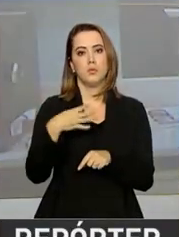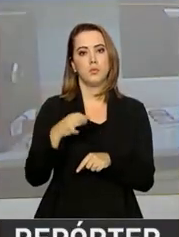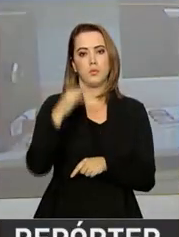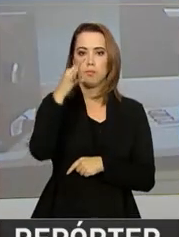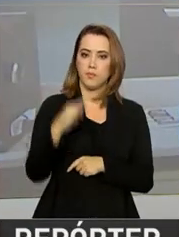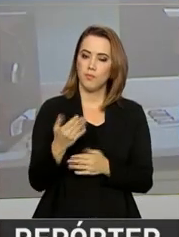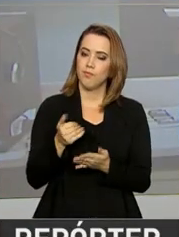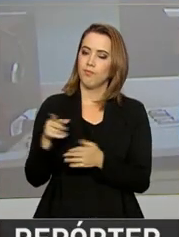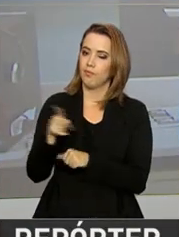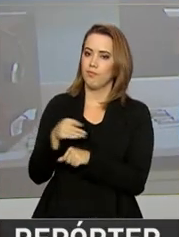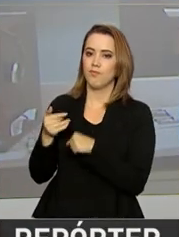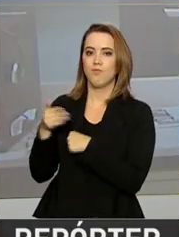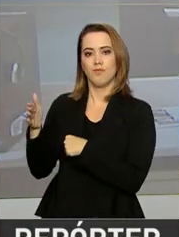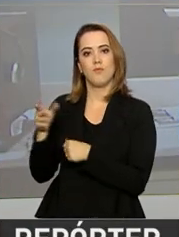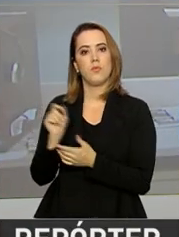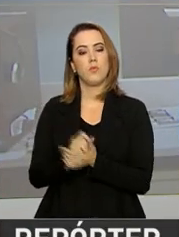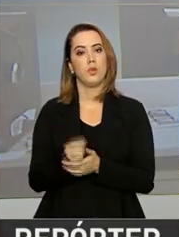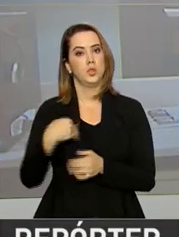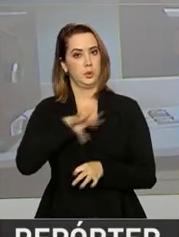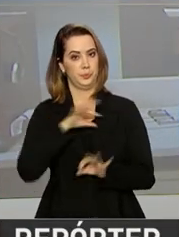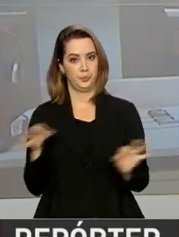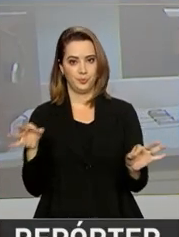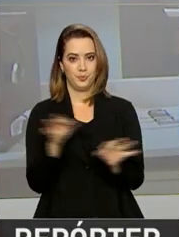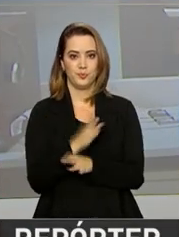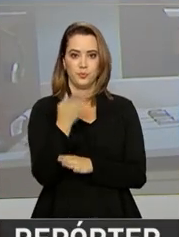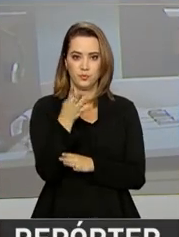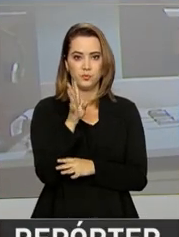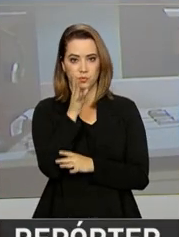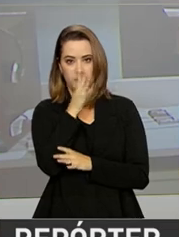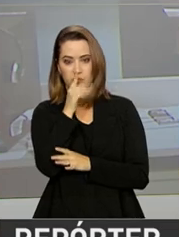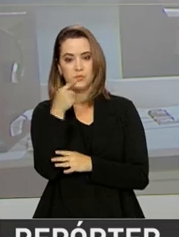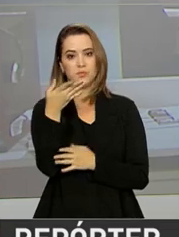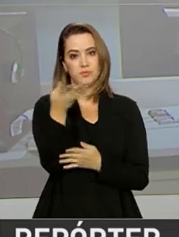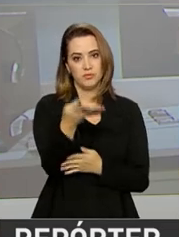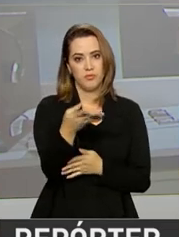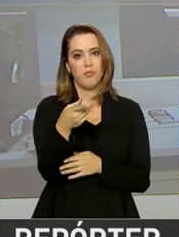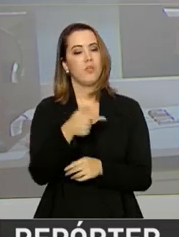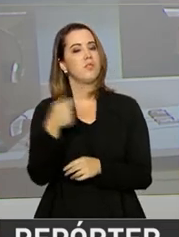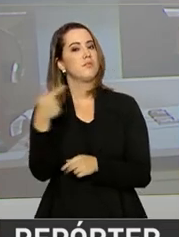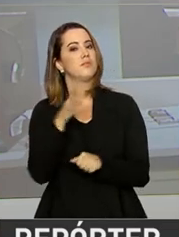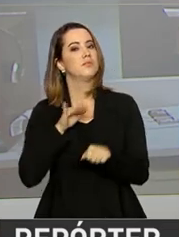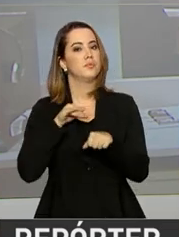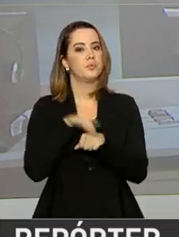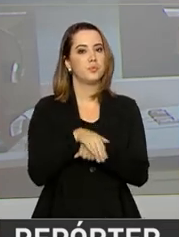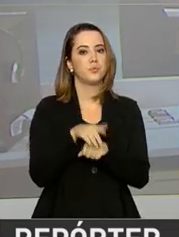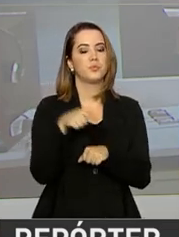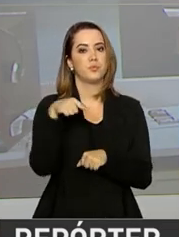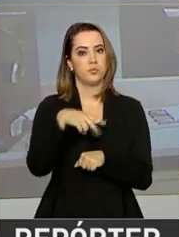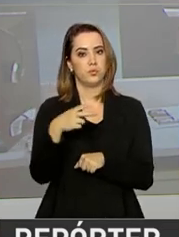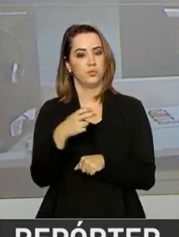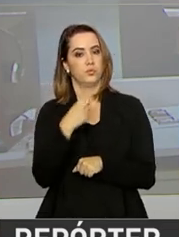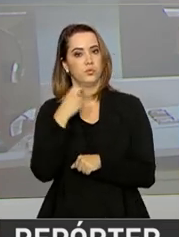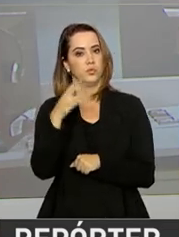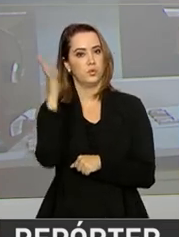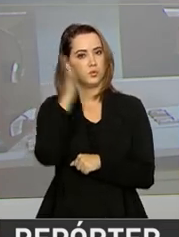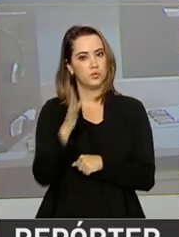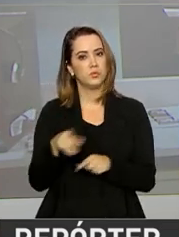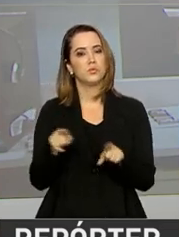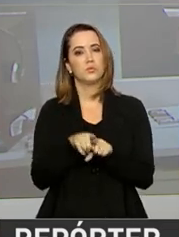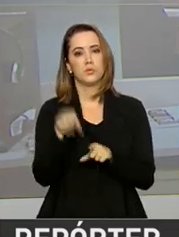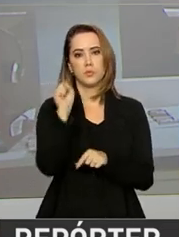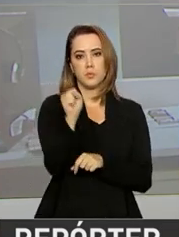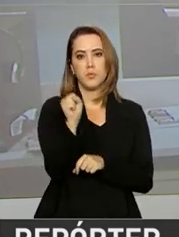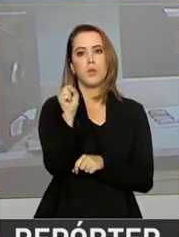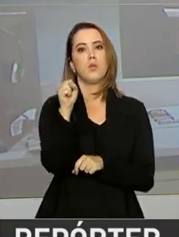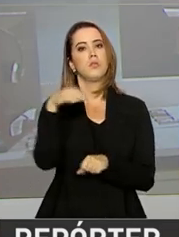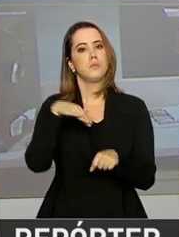14% nós ficamos por aqui você pode acompanhar as notícias do governo federal às 7 da noite na voz do Brasil e também às